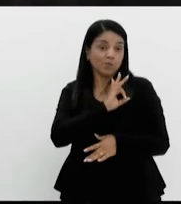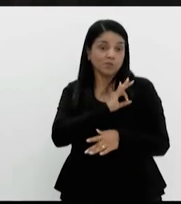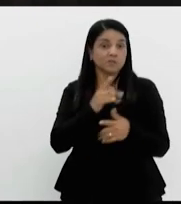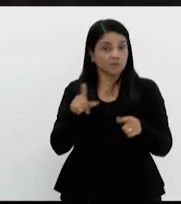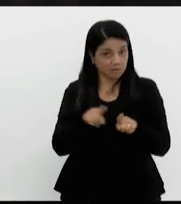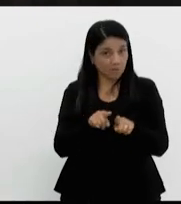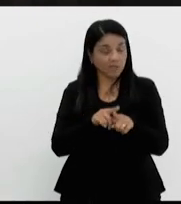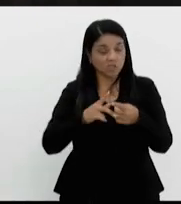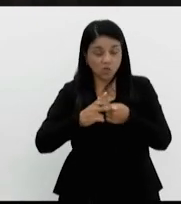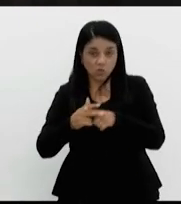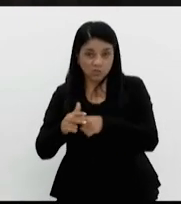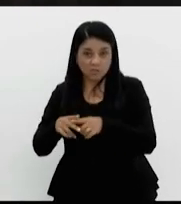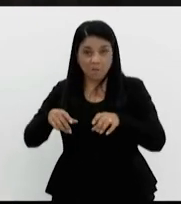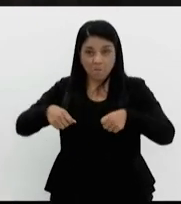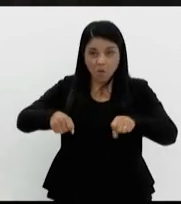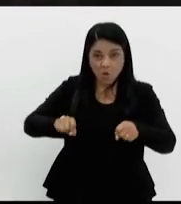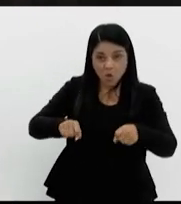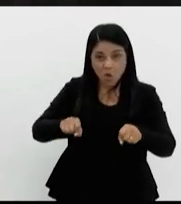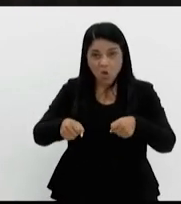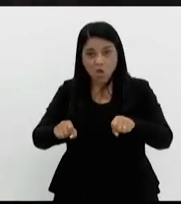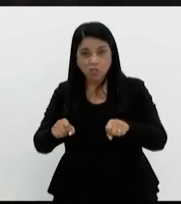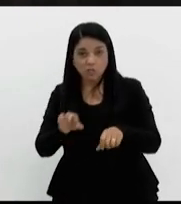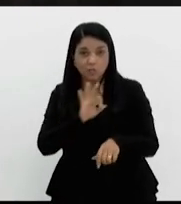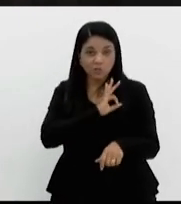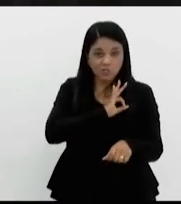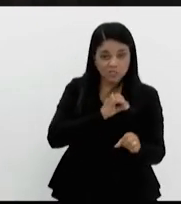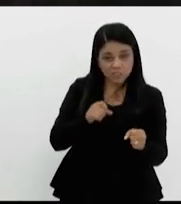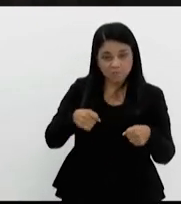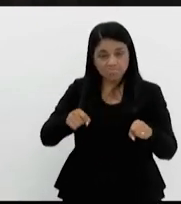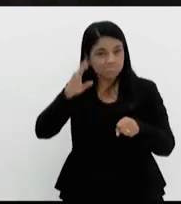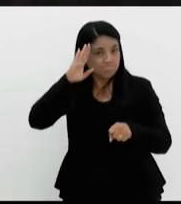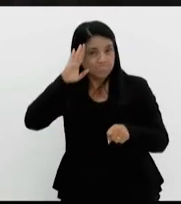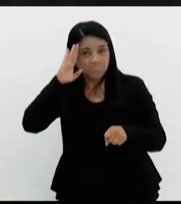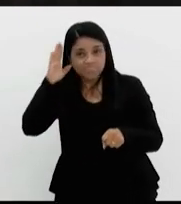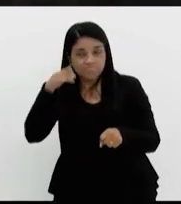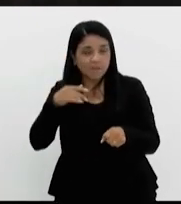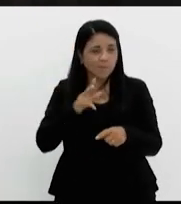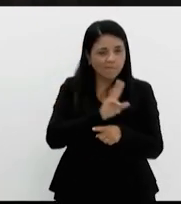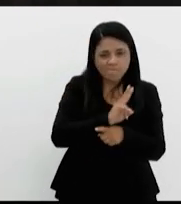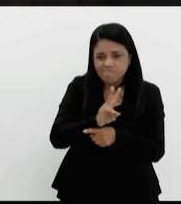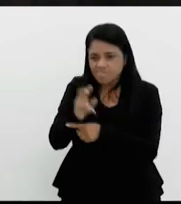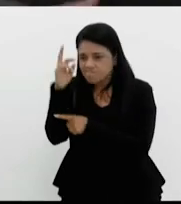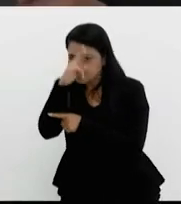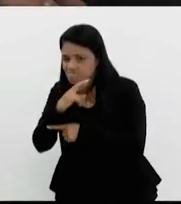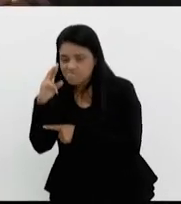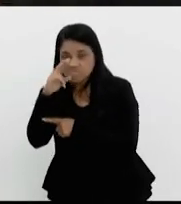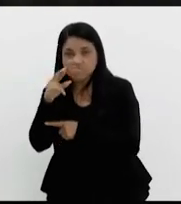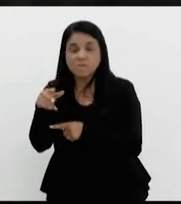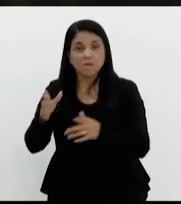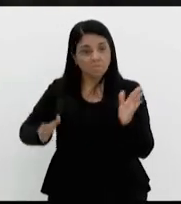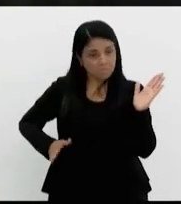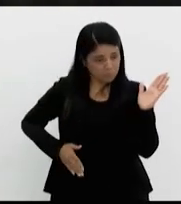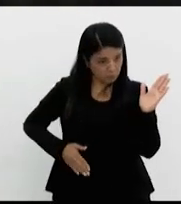são fundamentais para o patrulhamento, para que possa fiscalizar, porque o